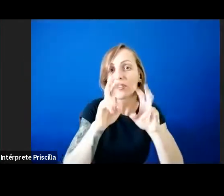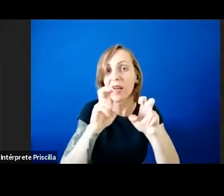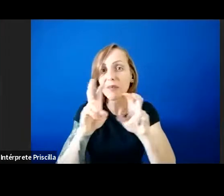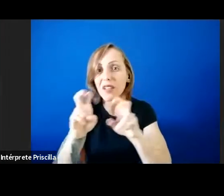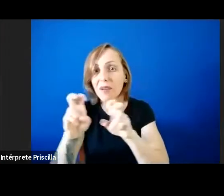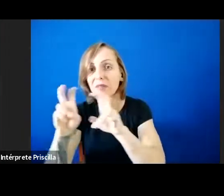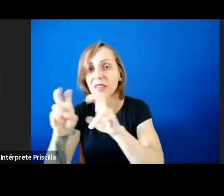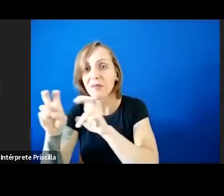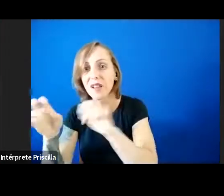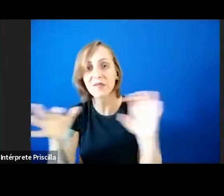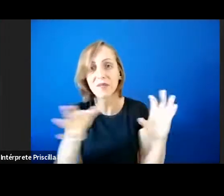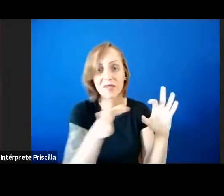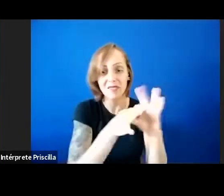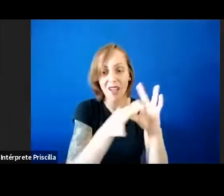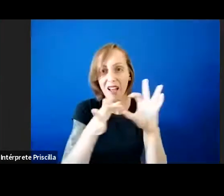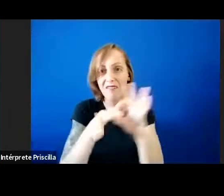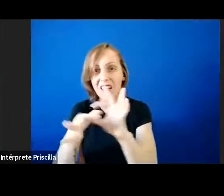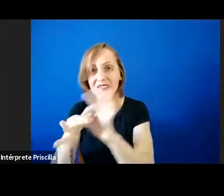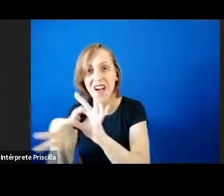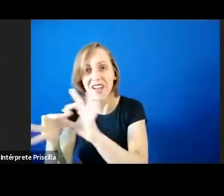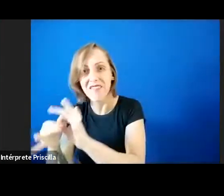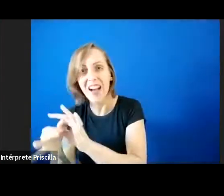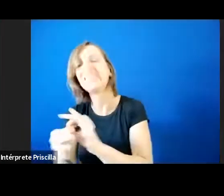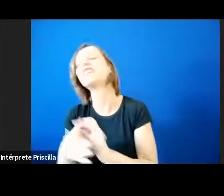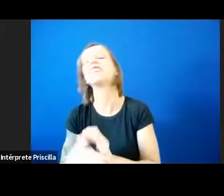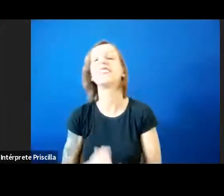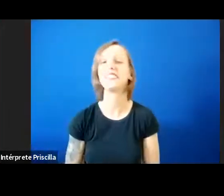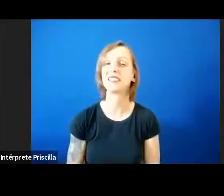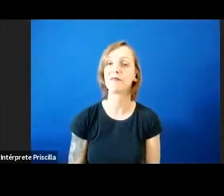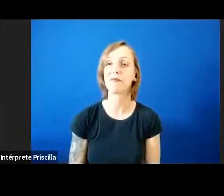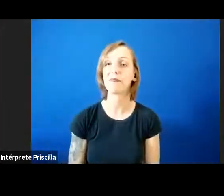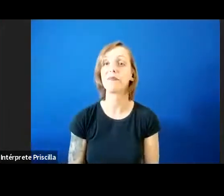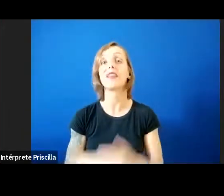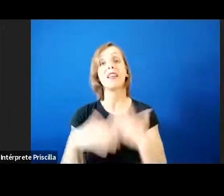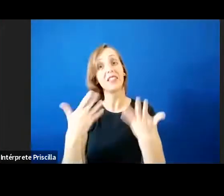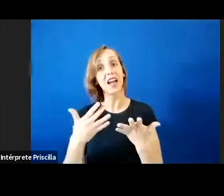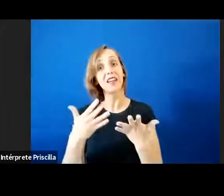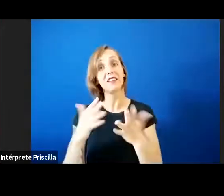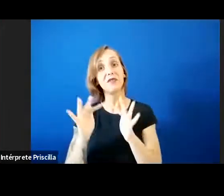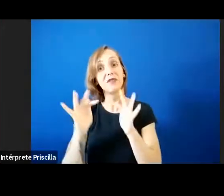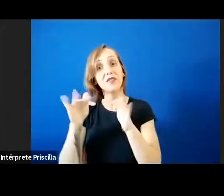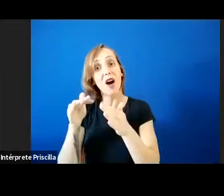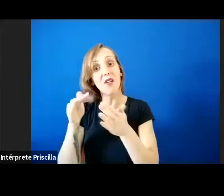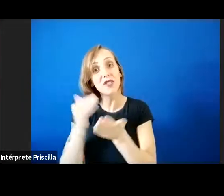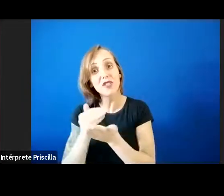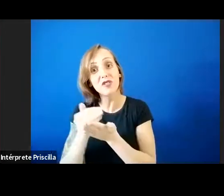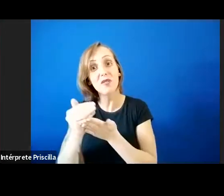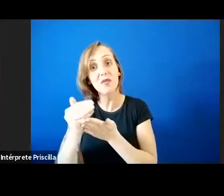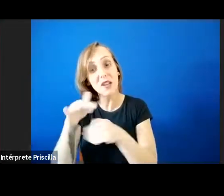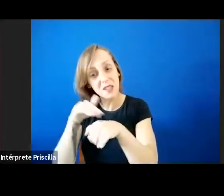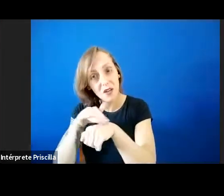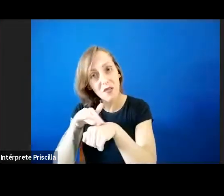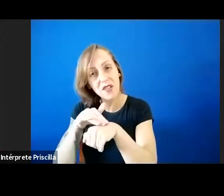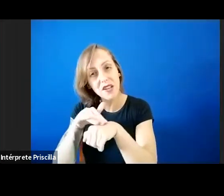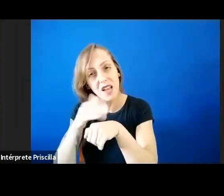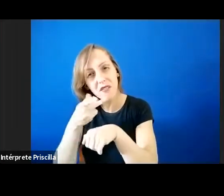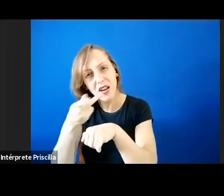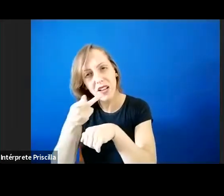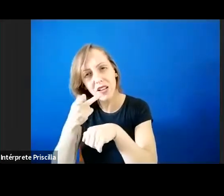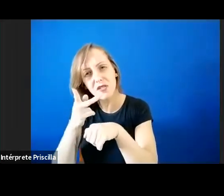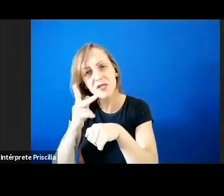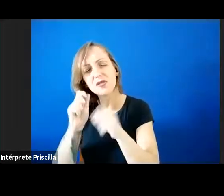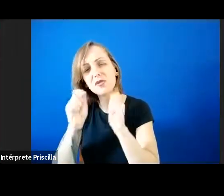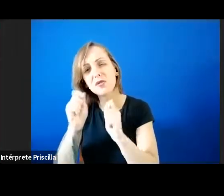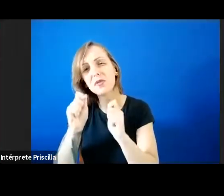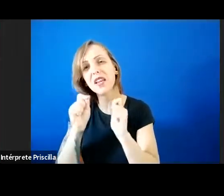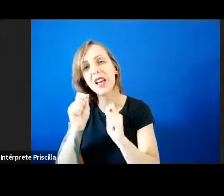amplia. E aí a gente começa a falar de qualidade de vida, de busca por qualidade de vida. E aí a